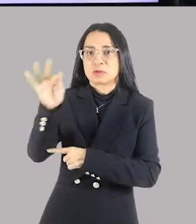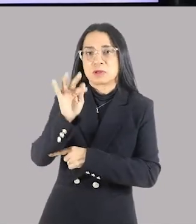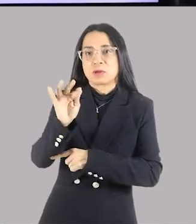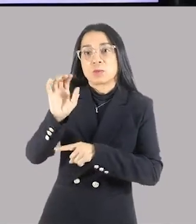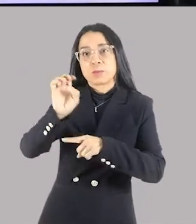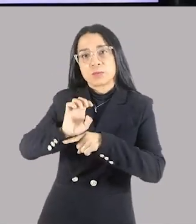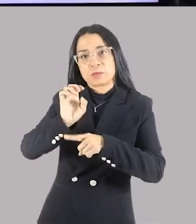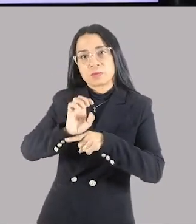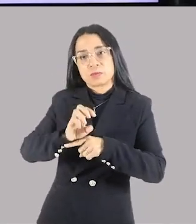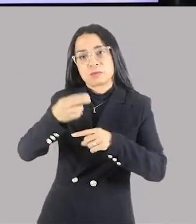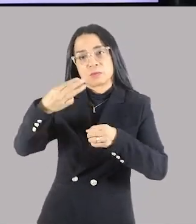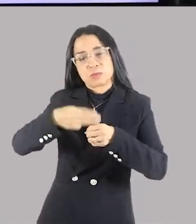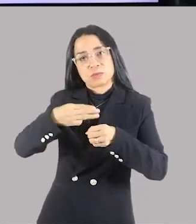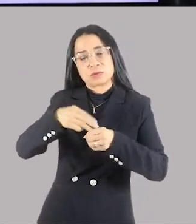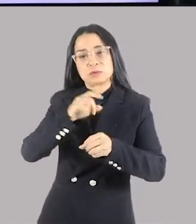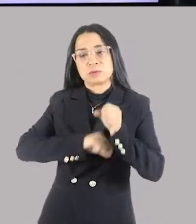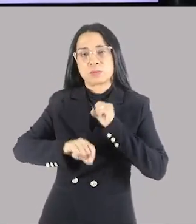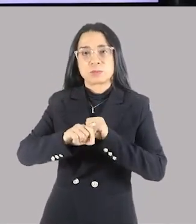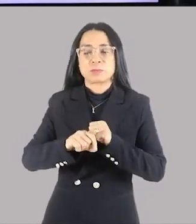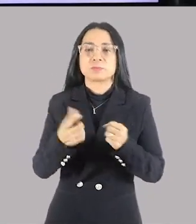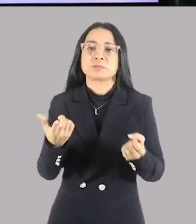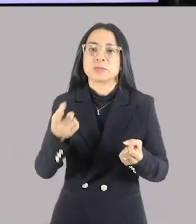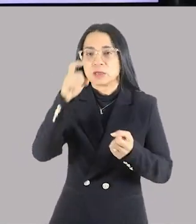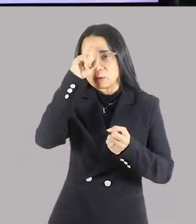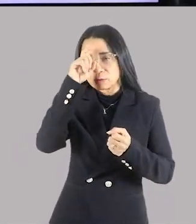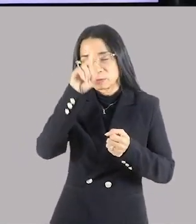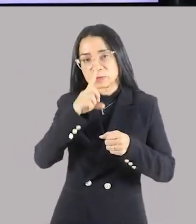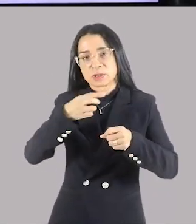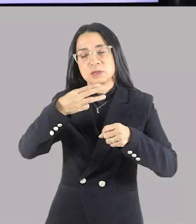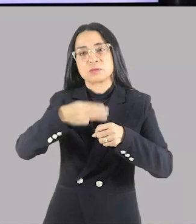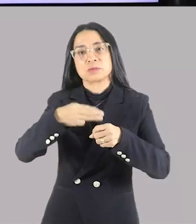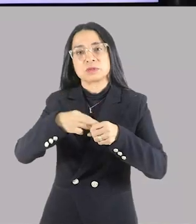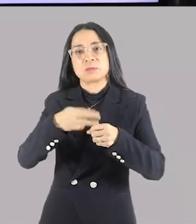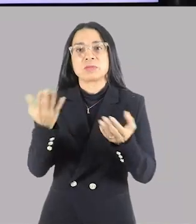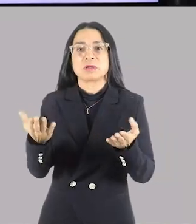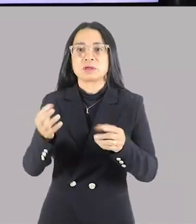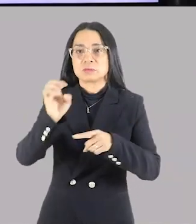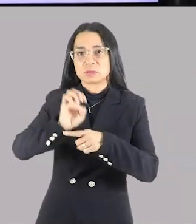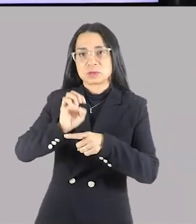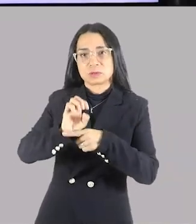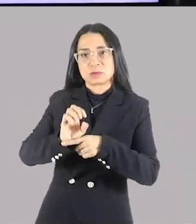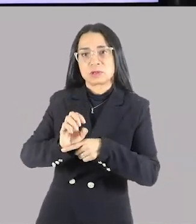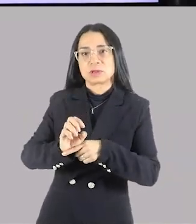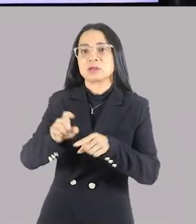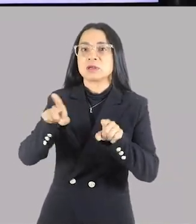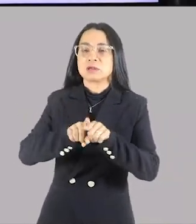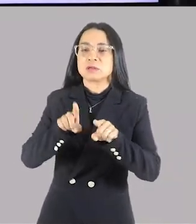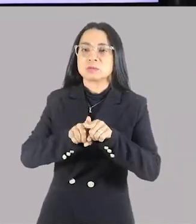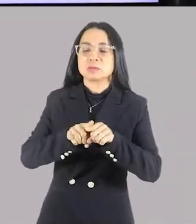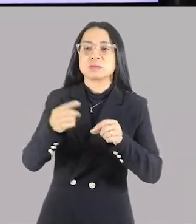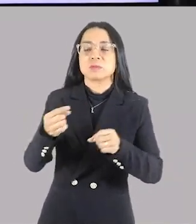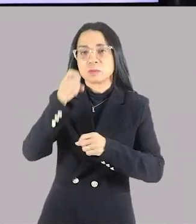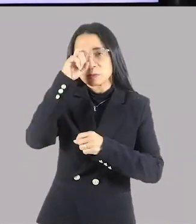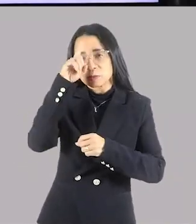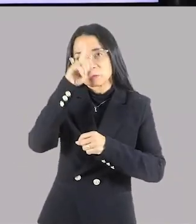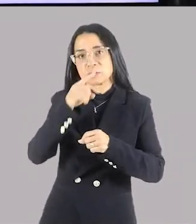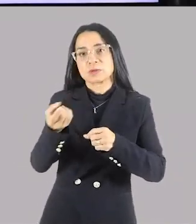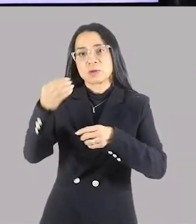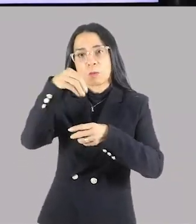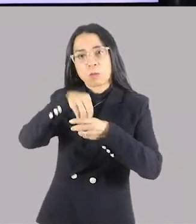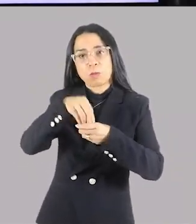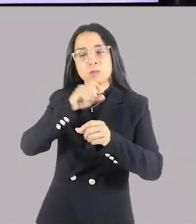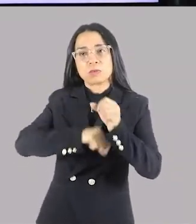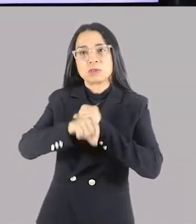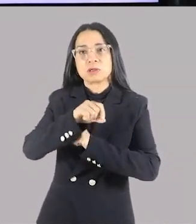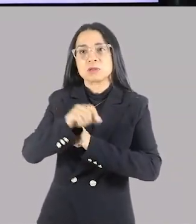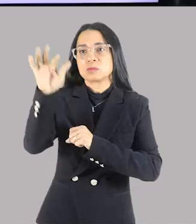por exemplo, hospitais públicos municipais, hospitais públicos estaduais e hospitais que integram a administração pública federal.